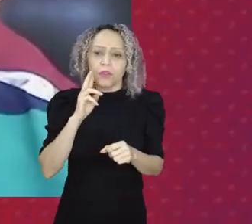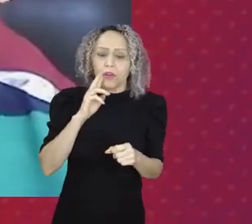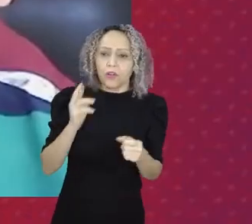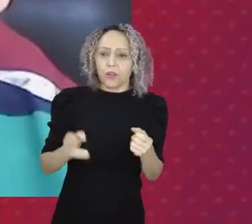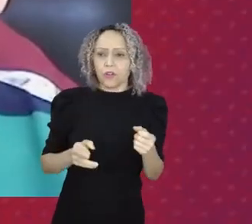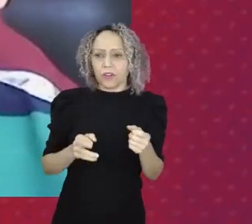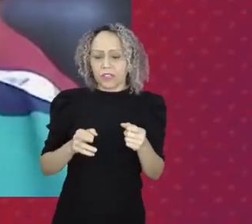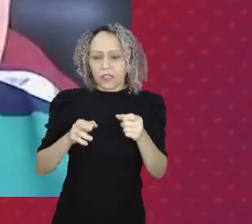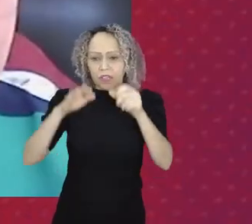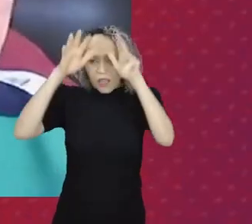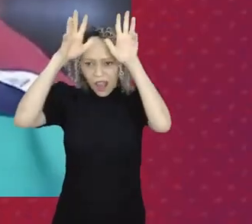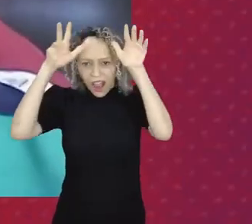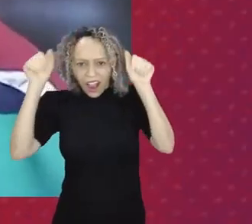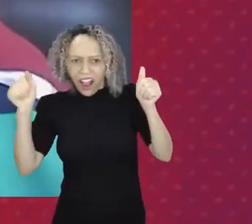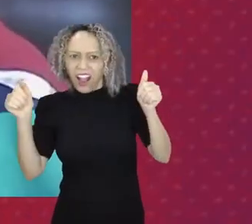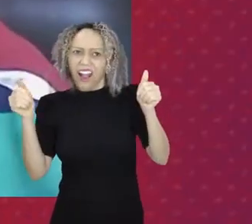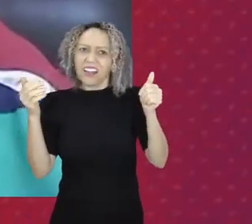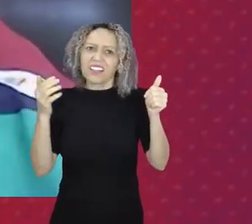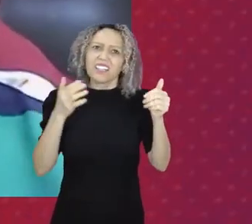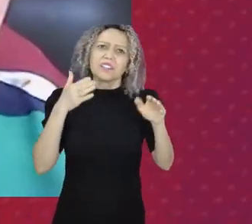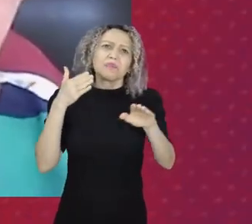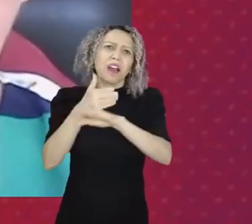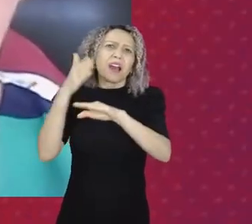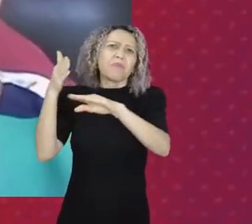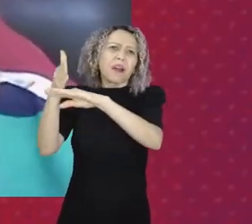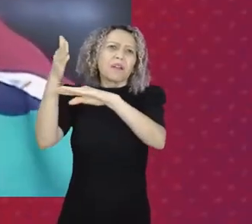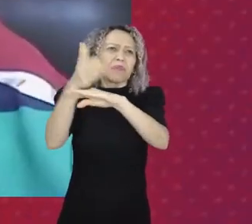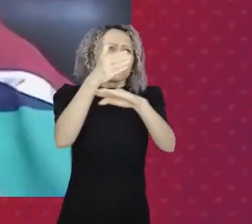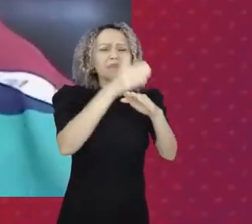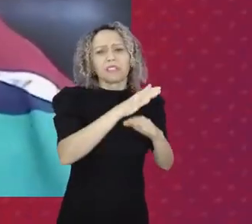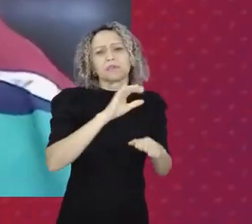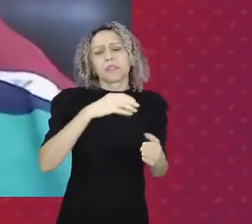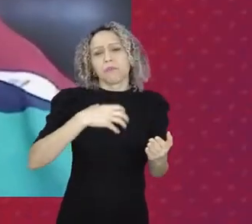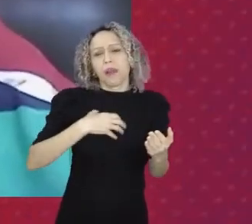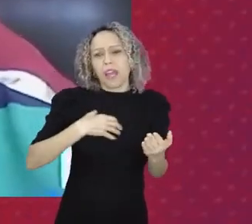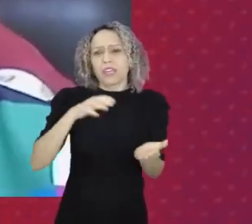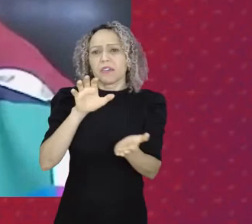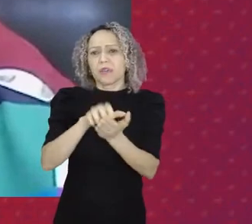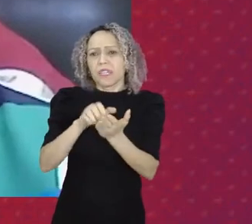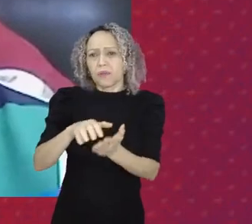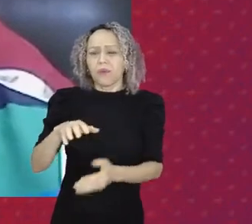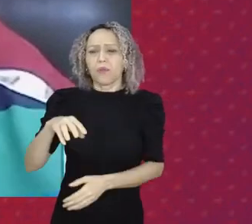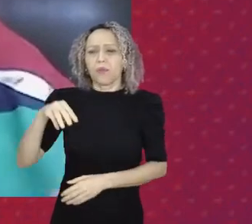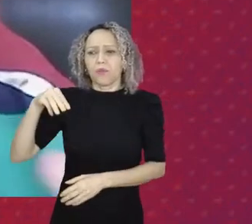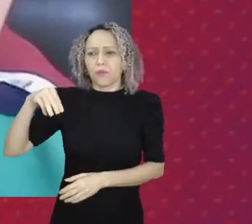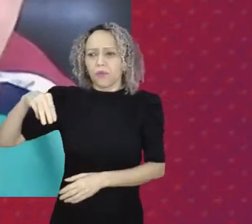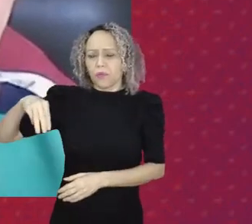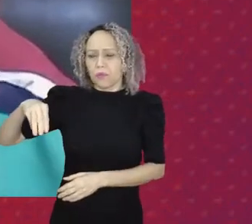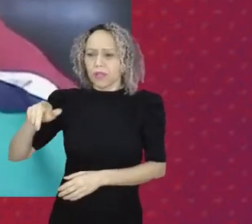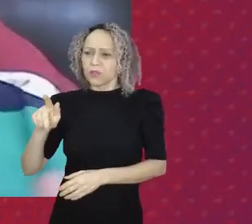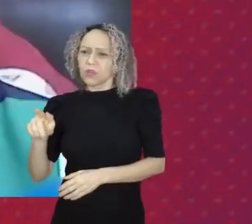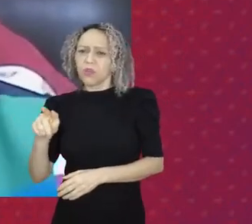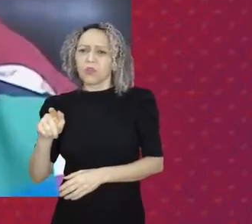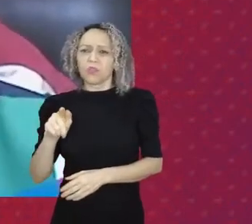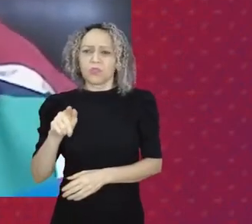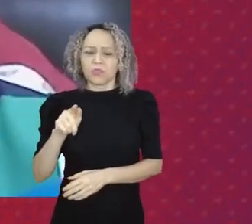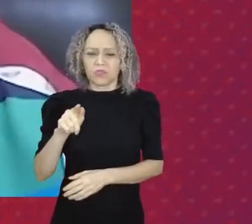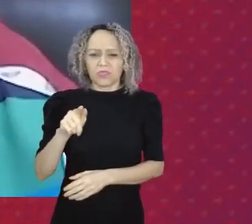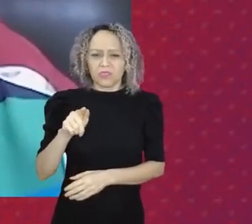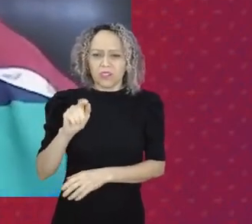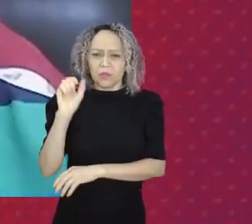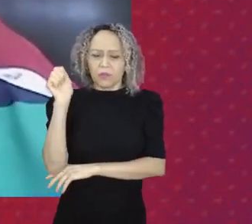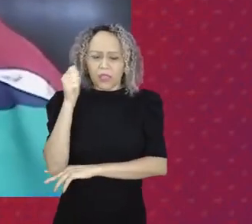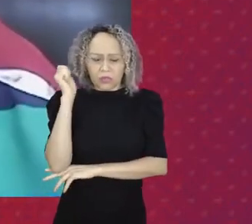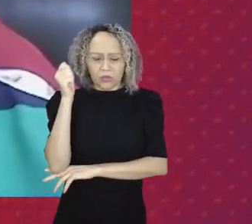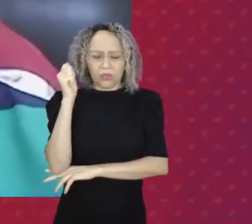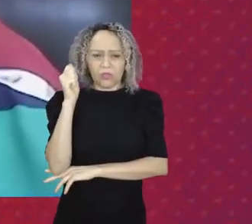nas áreas mais violentas desse país, Bahia, Pernambuco, Mato Grosso, Rio Grande do Sul, Santa Catarina, viajar